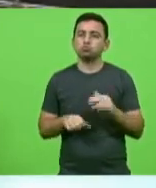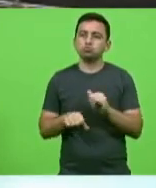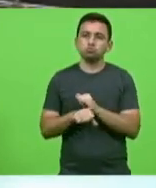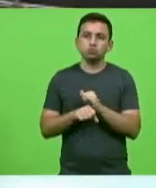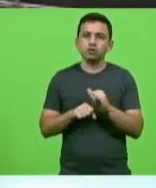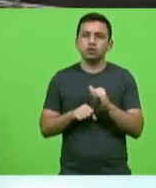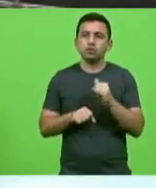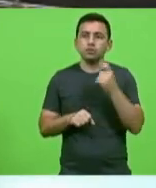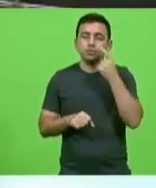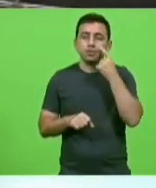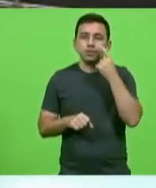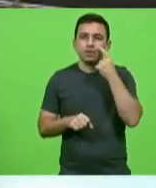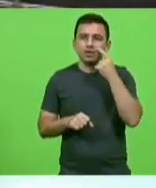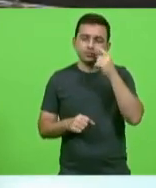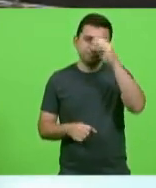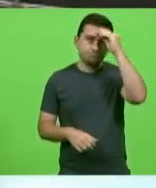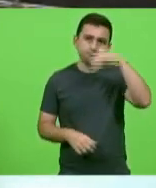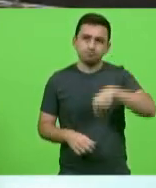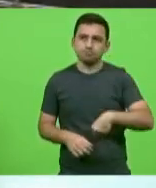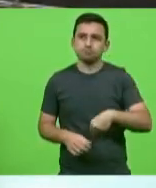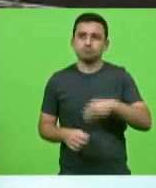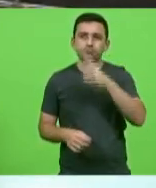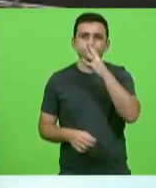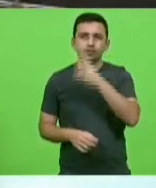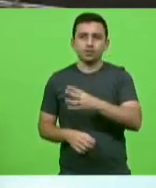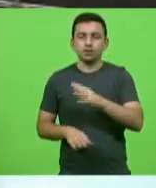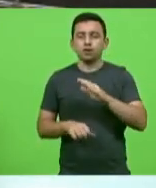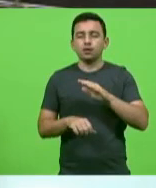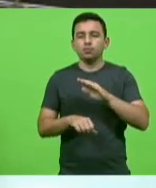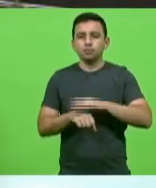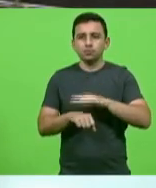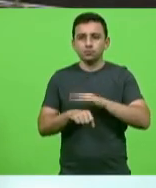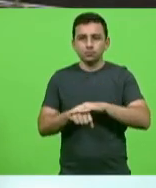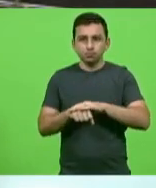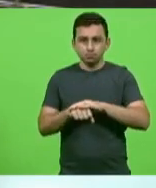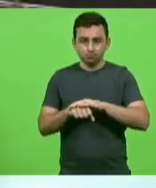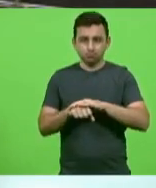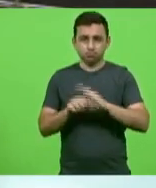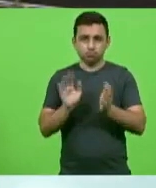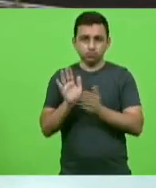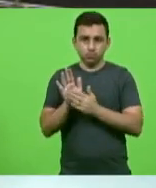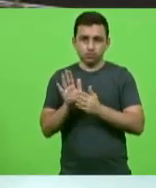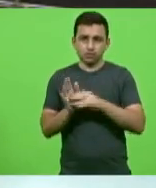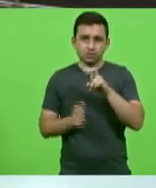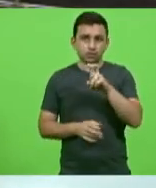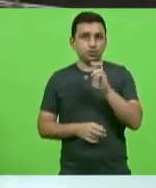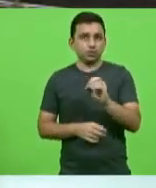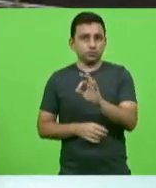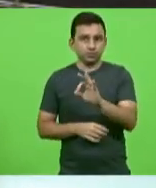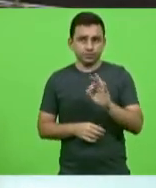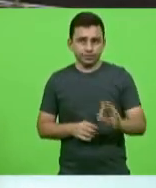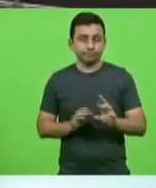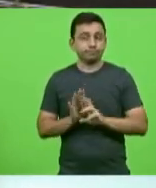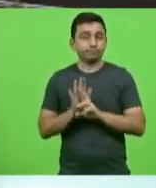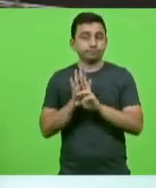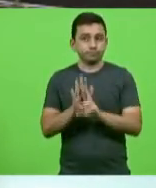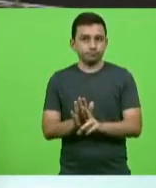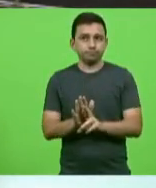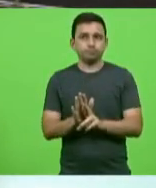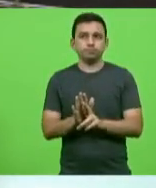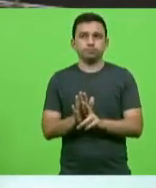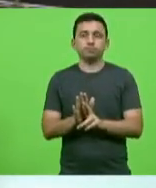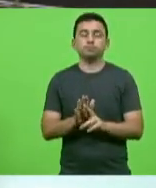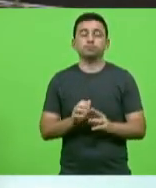da homologação da desistência de acusação proposto por 50 por cento dos representantes